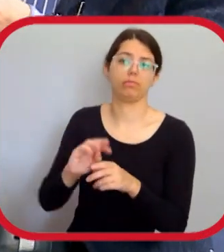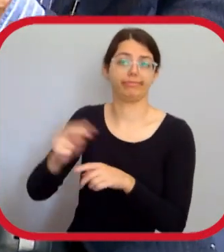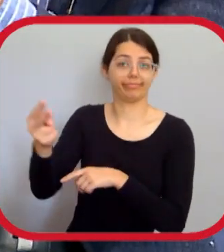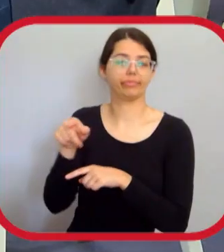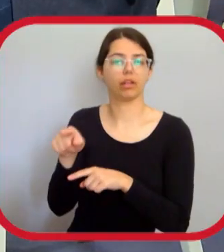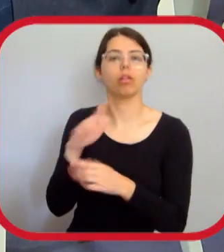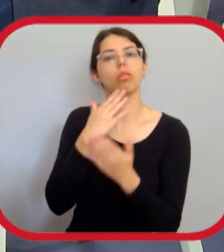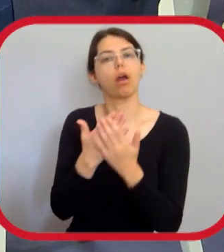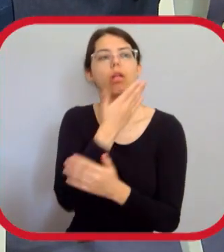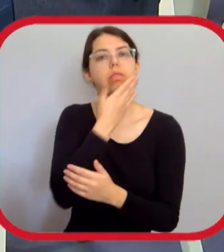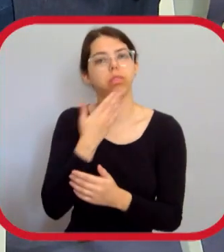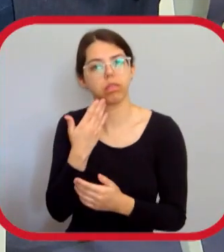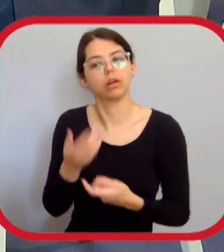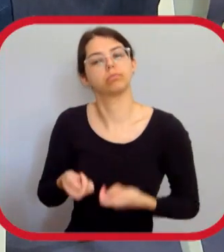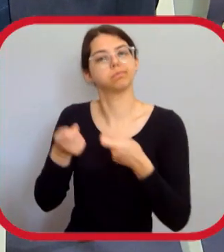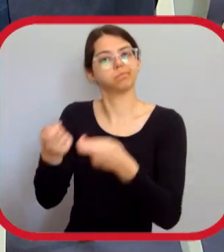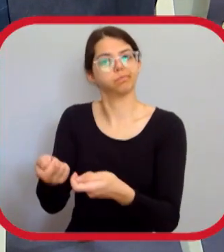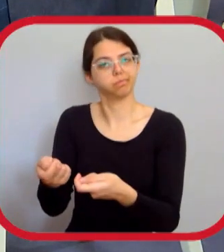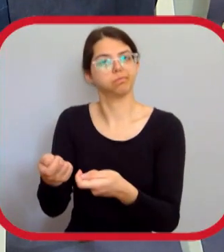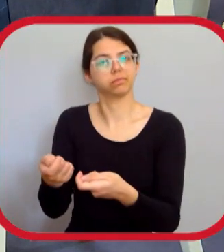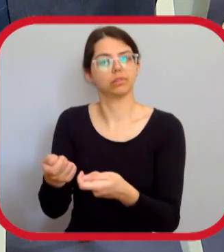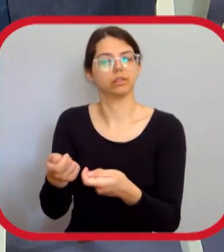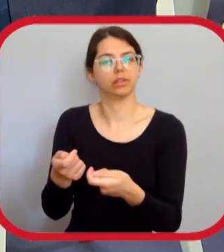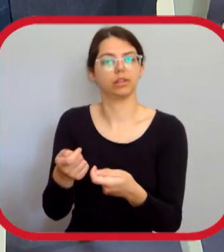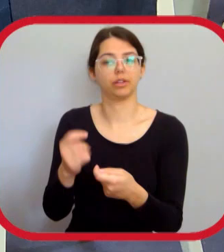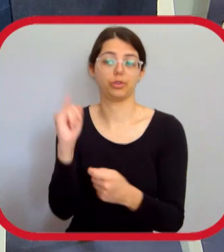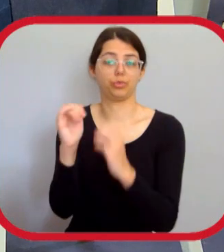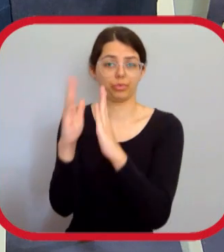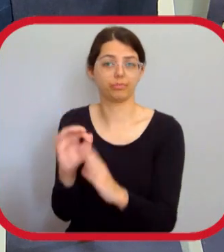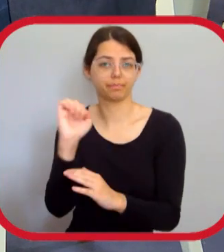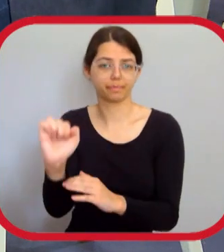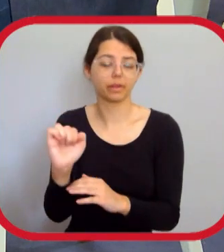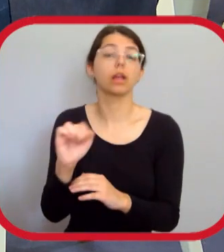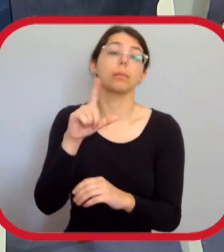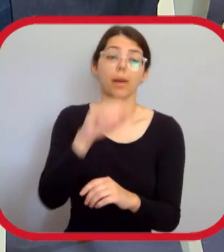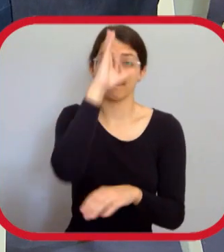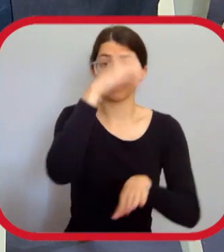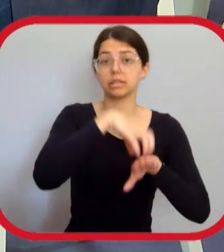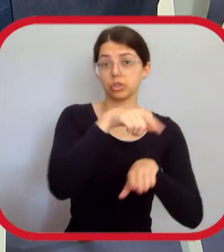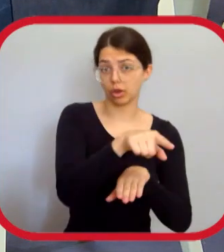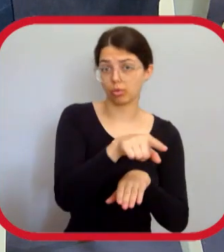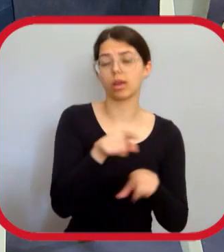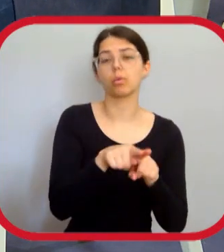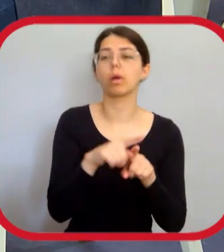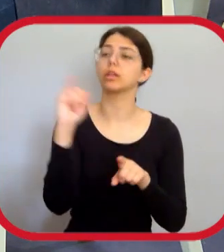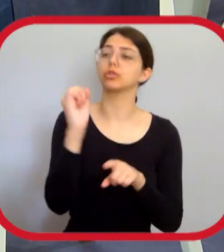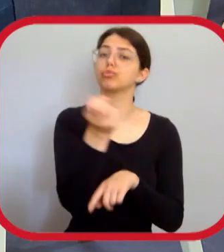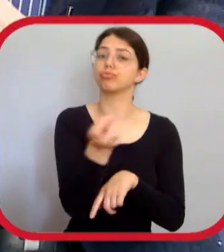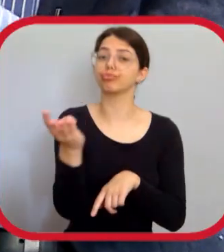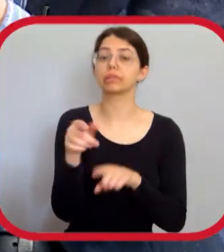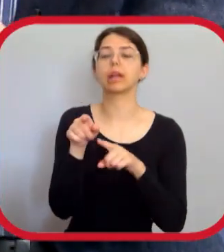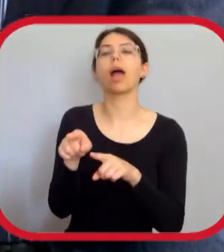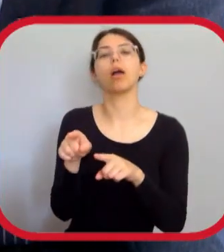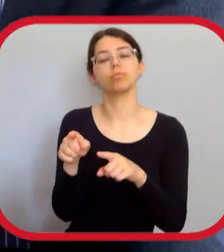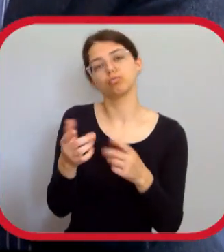alguma forma vem facilitar o financiamento das próprias instituições e do próprio Ministério, porque de alguma forma se vê que as